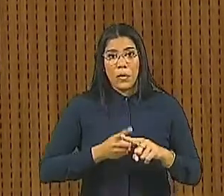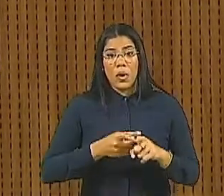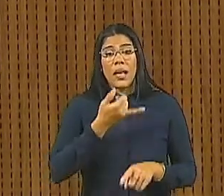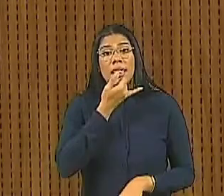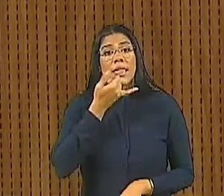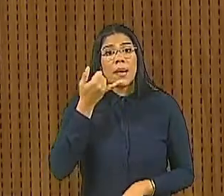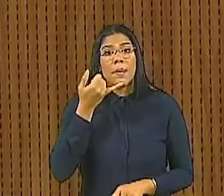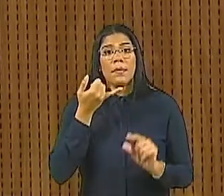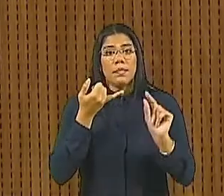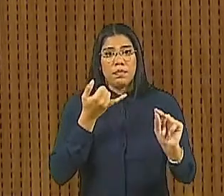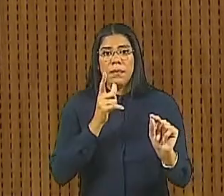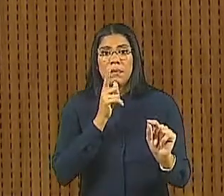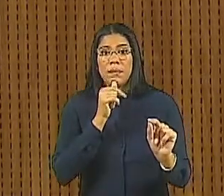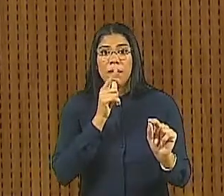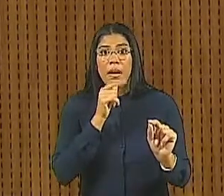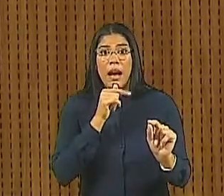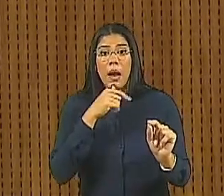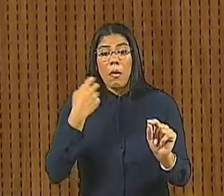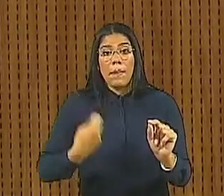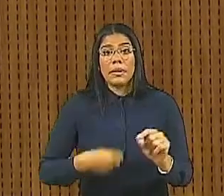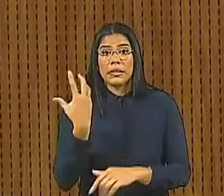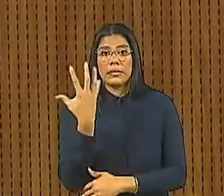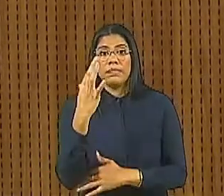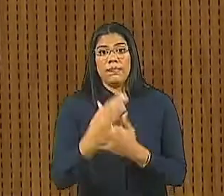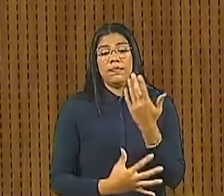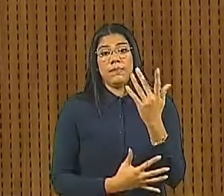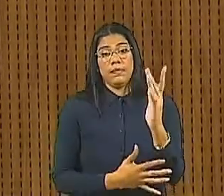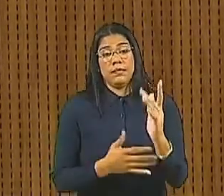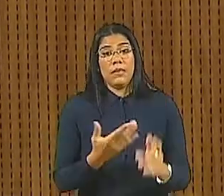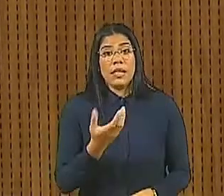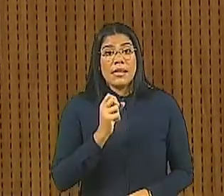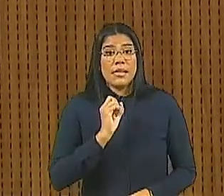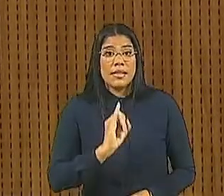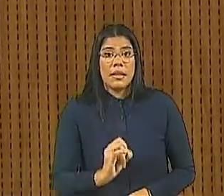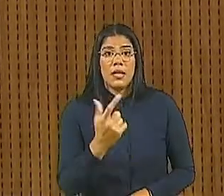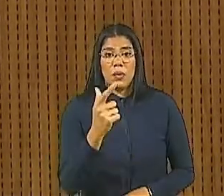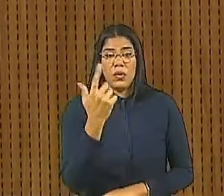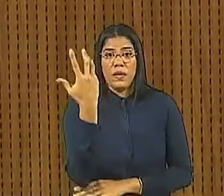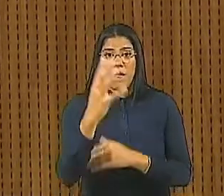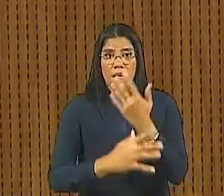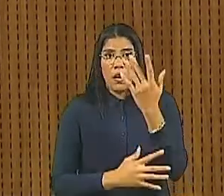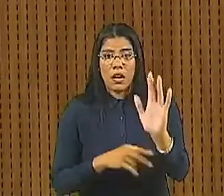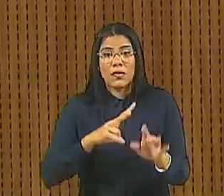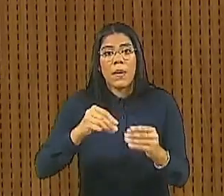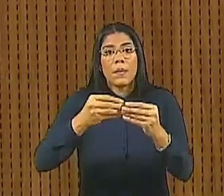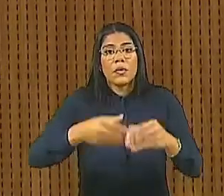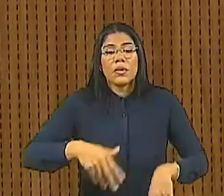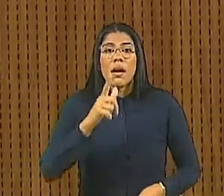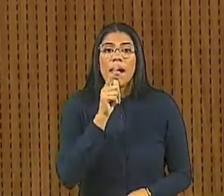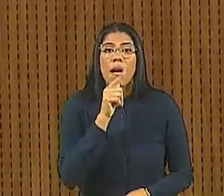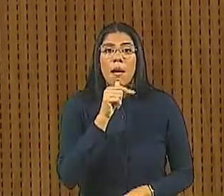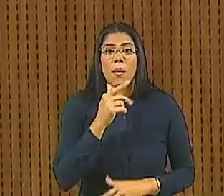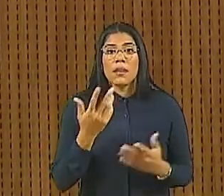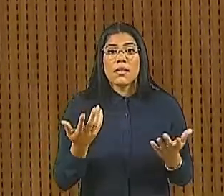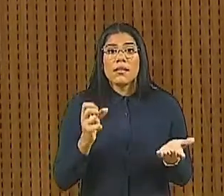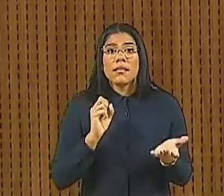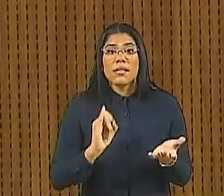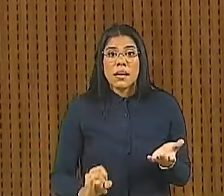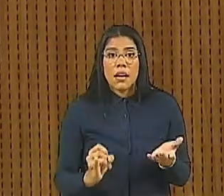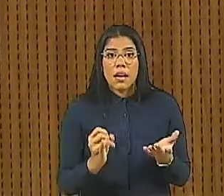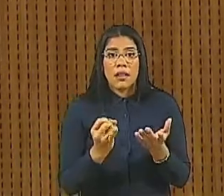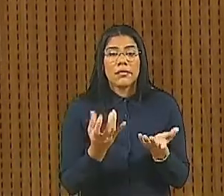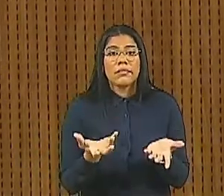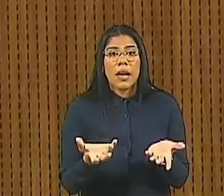pé. Matar a floresta é também matar a água, é secar as fontes. E secando as fontes, o povo vai